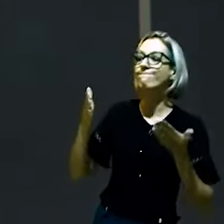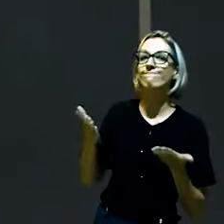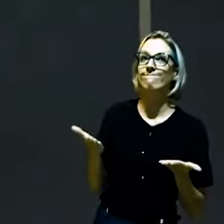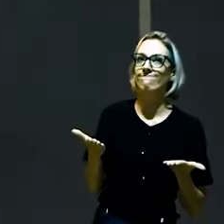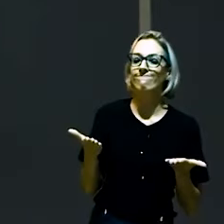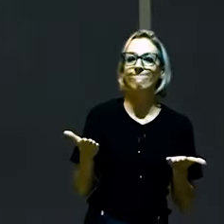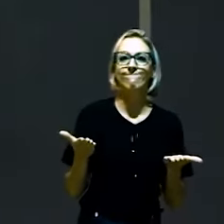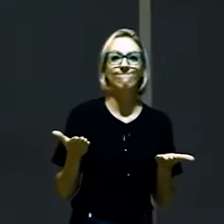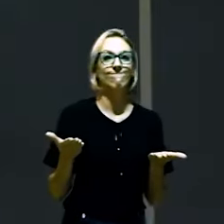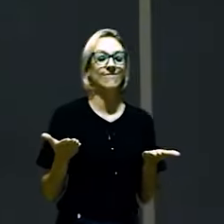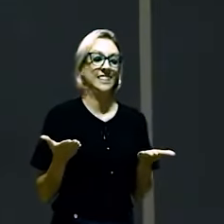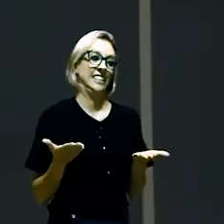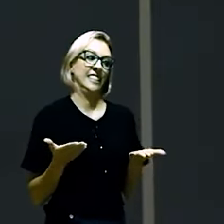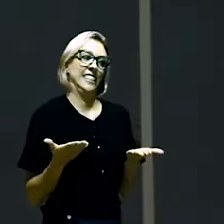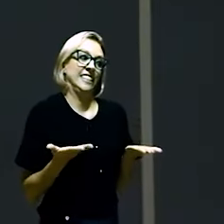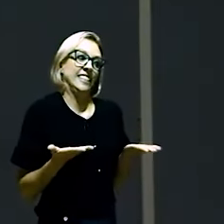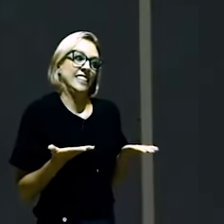Falei, você me pegou.